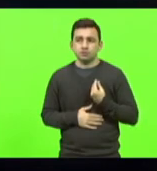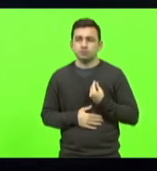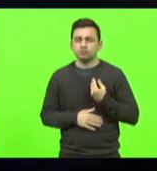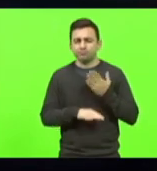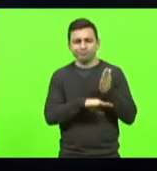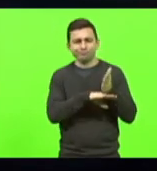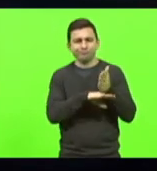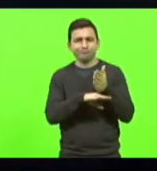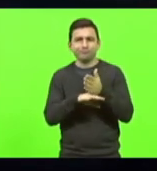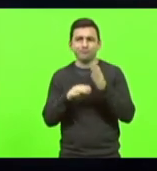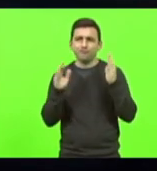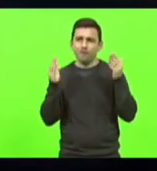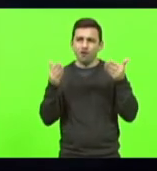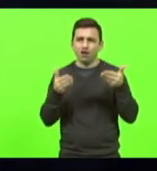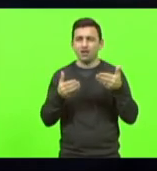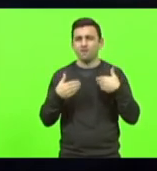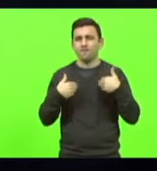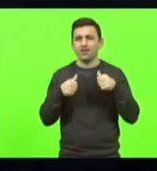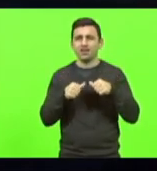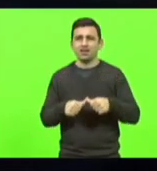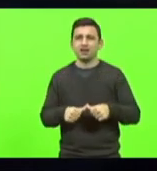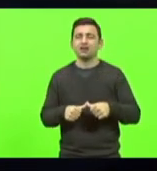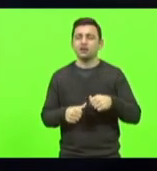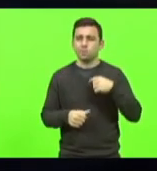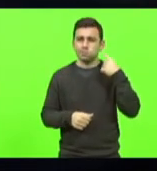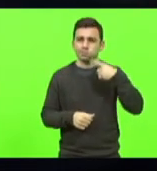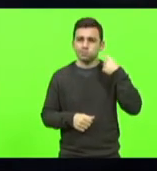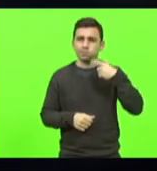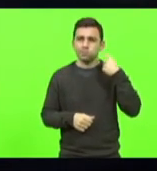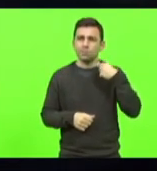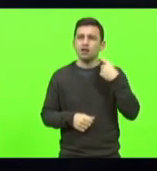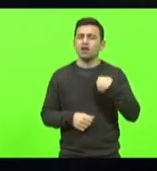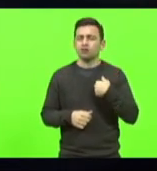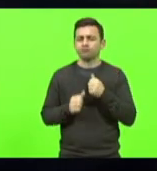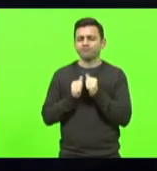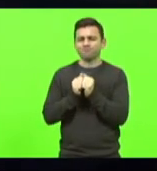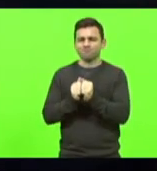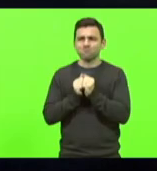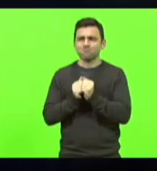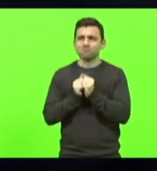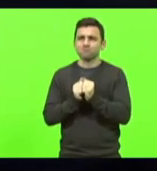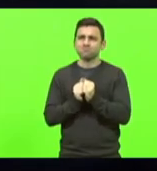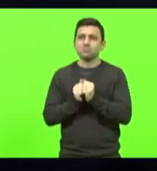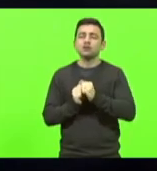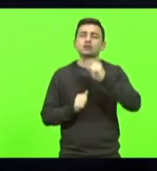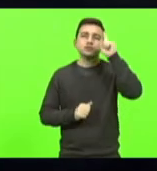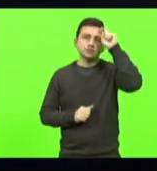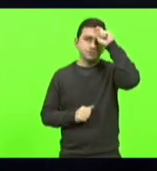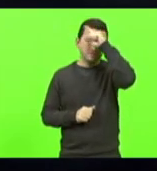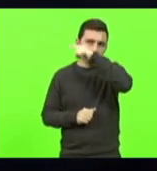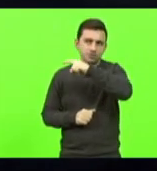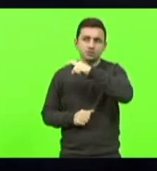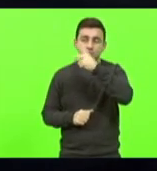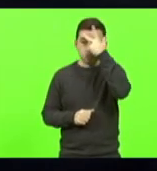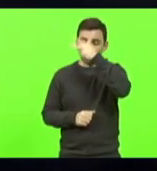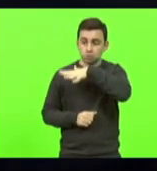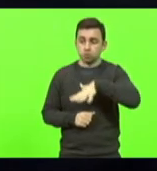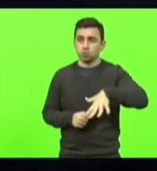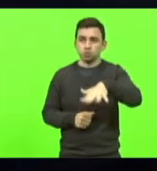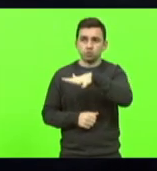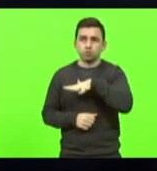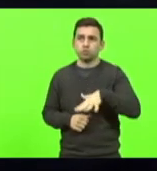30 Anos 30 anos advocacia e pude conviver com as dificuldades os Oficiais de Justiça